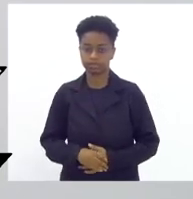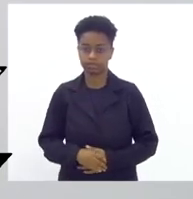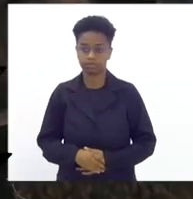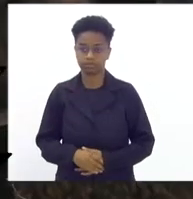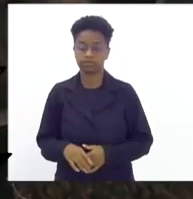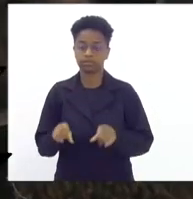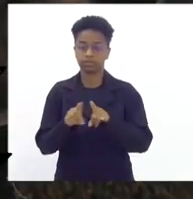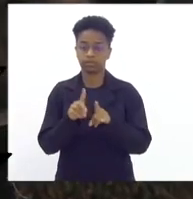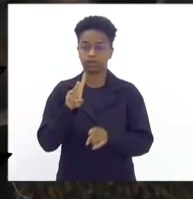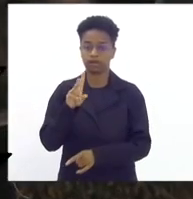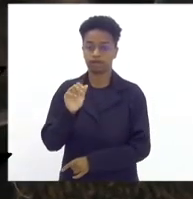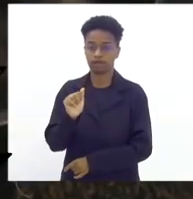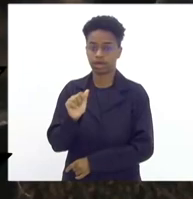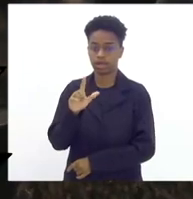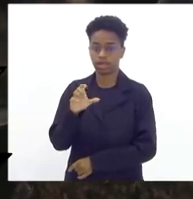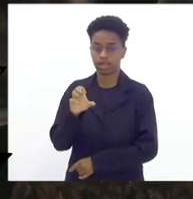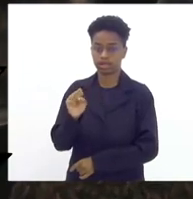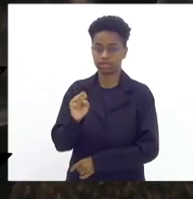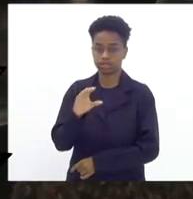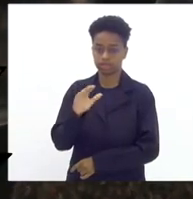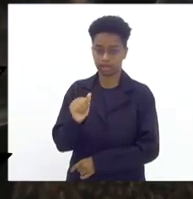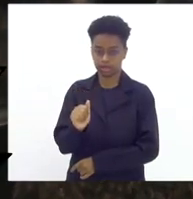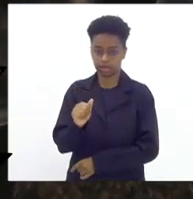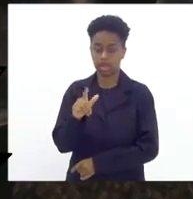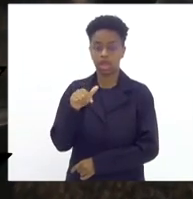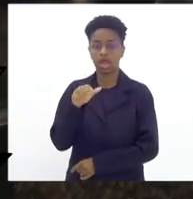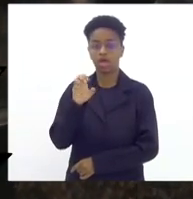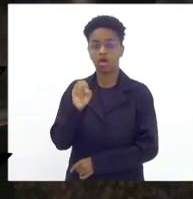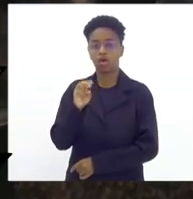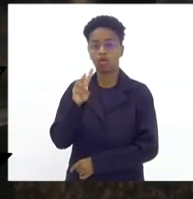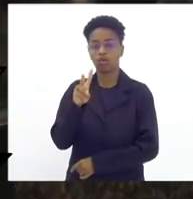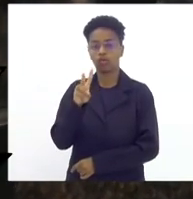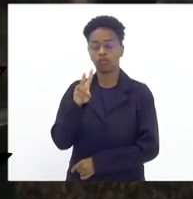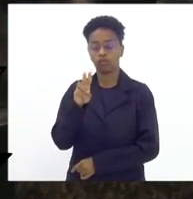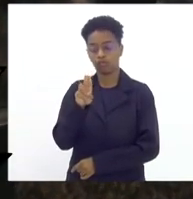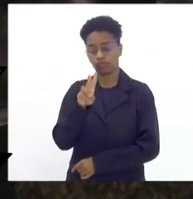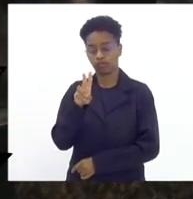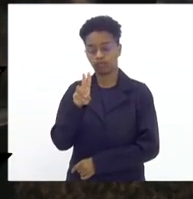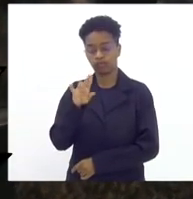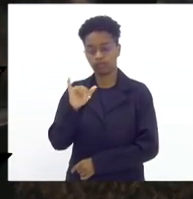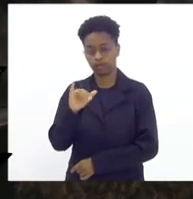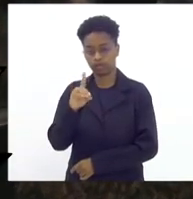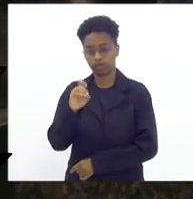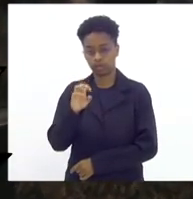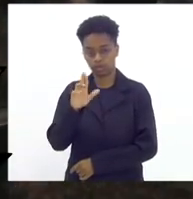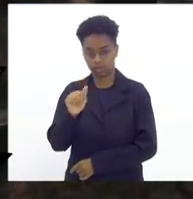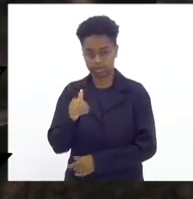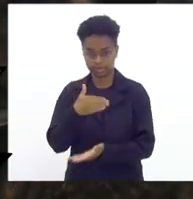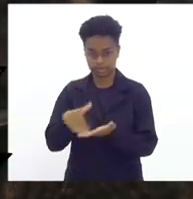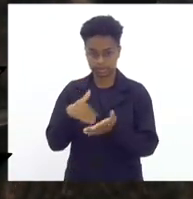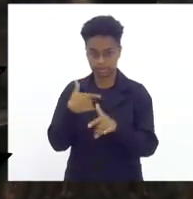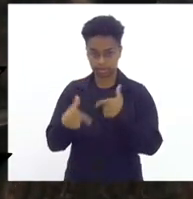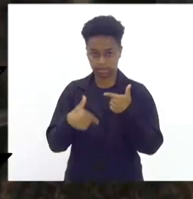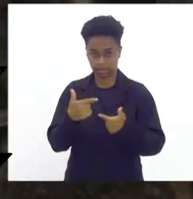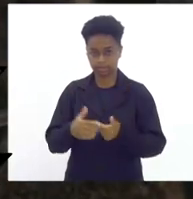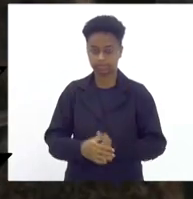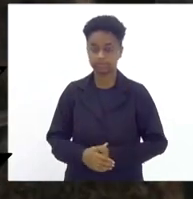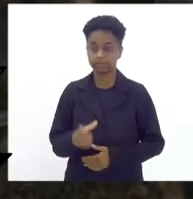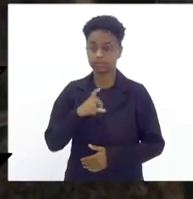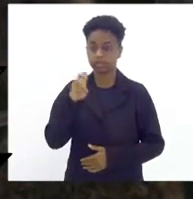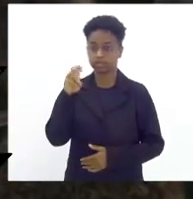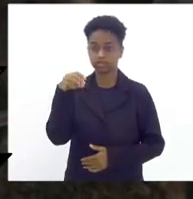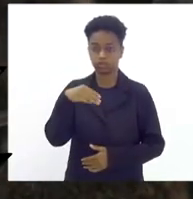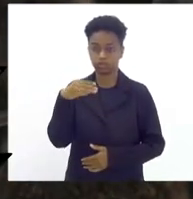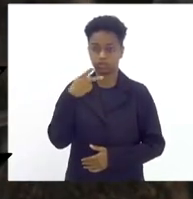e a Valesca guiar também está aí que é ouvidora da secretaria do trabalho obrigado Paulo ser desconto em 5